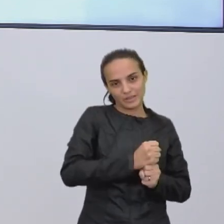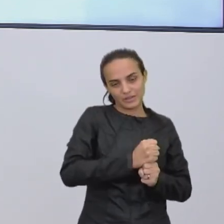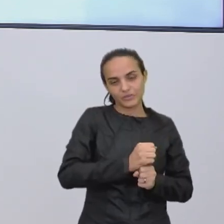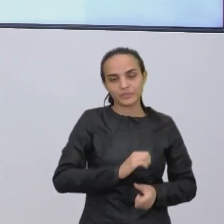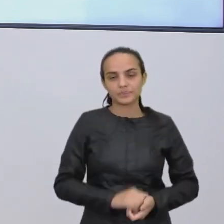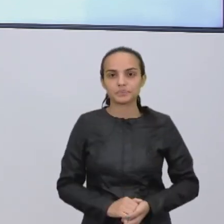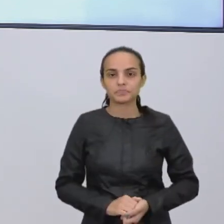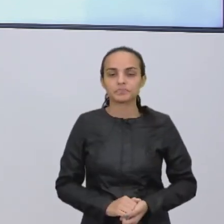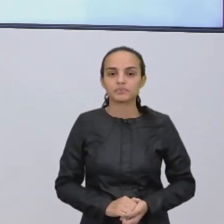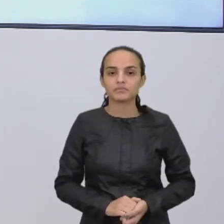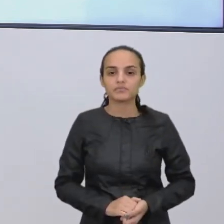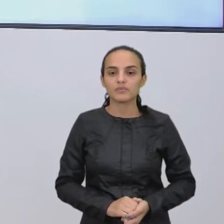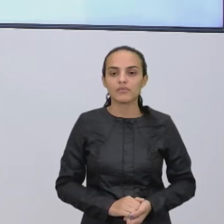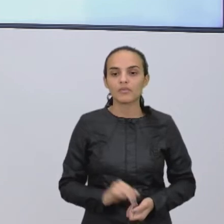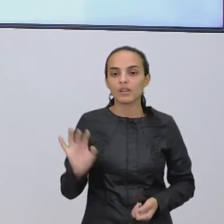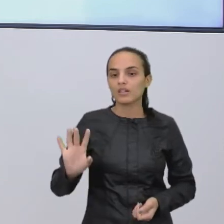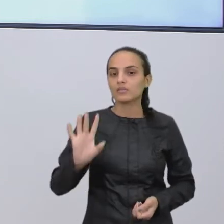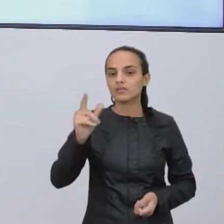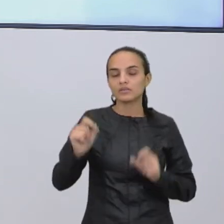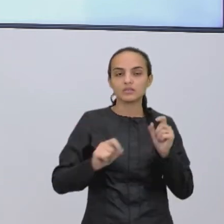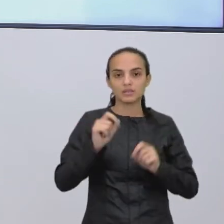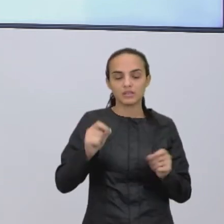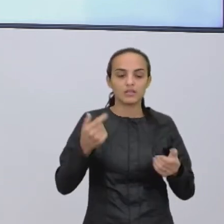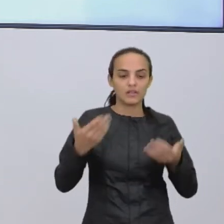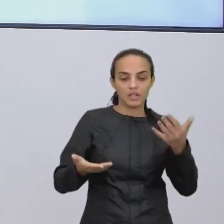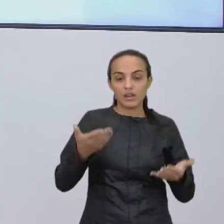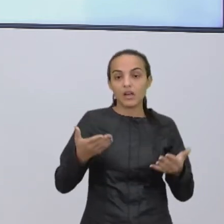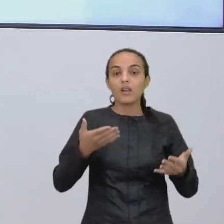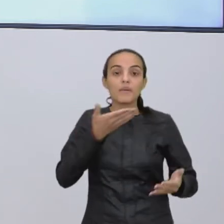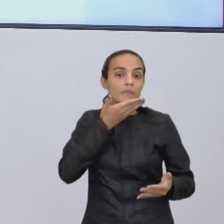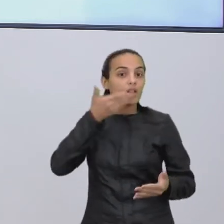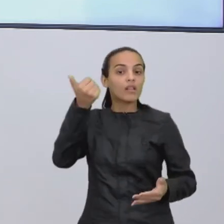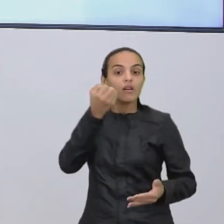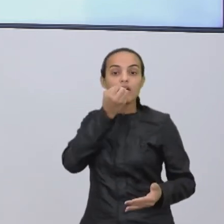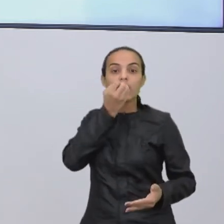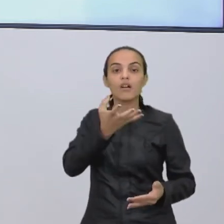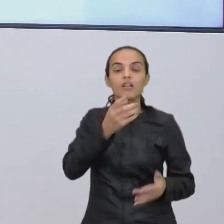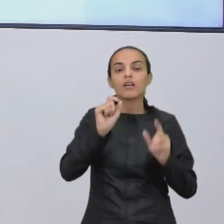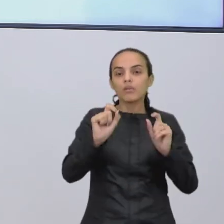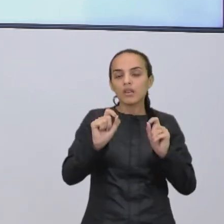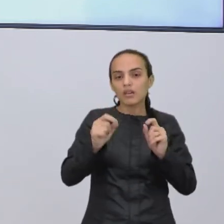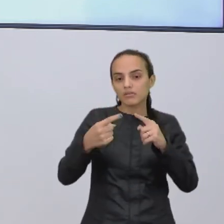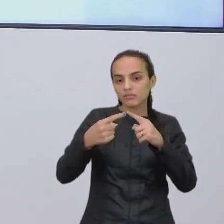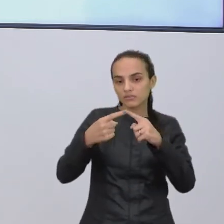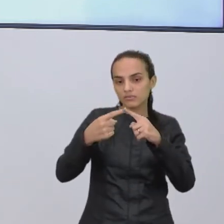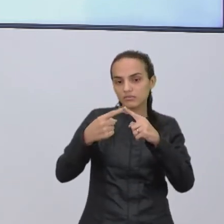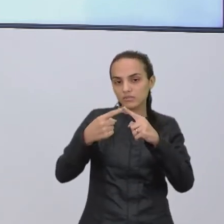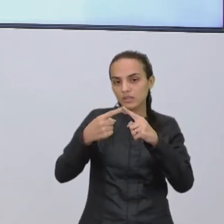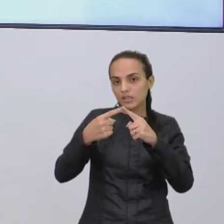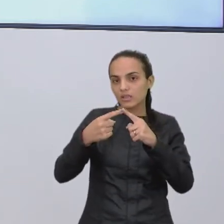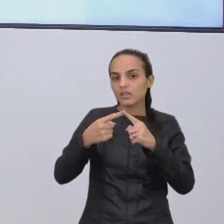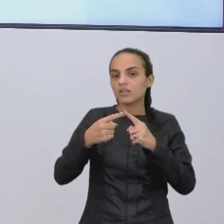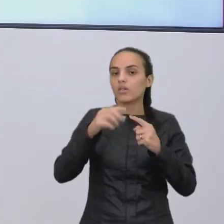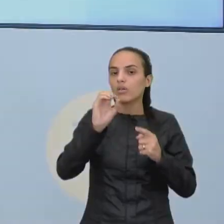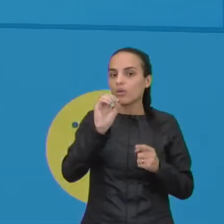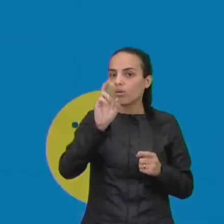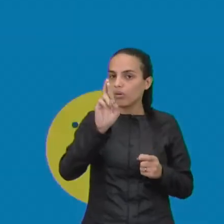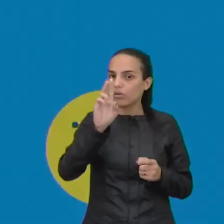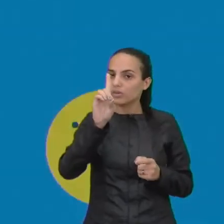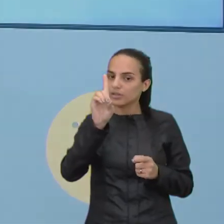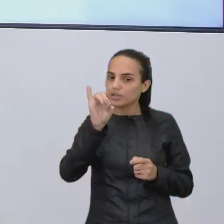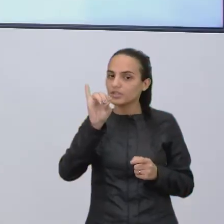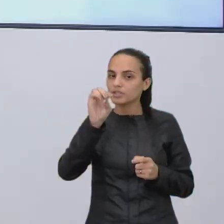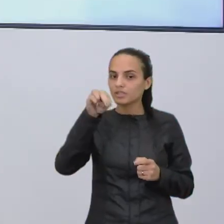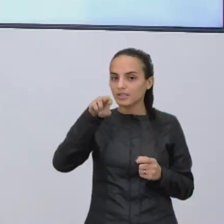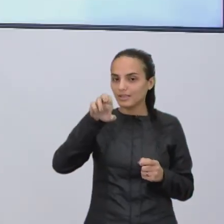quantitativo, tudo bem? E aí o que acontece? Essas variáveis qualitativas, elas são classificadas em dois tipos, qualitativa ordinal, a gente vai mostrar um exemplinho